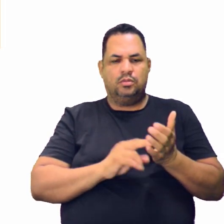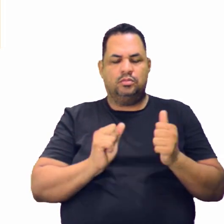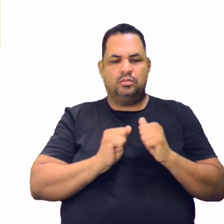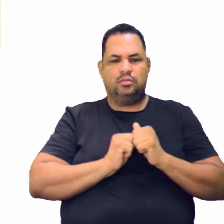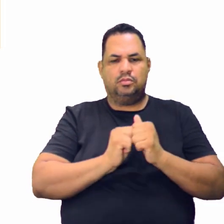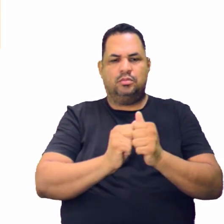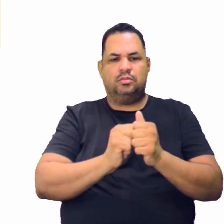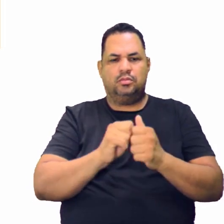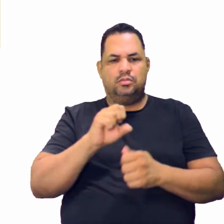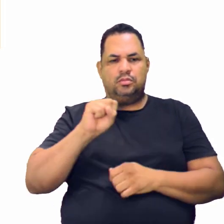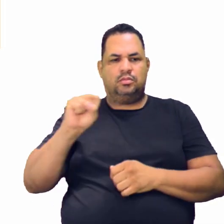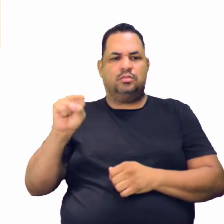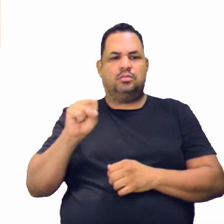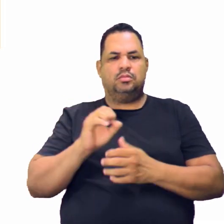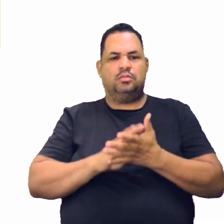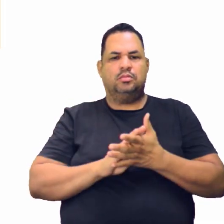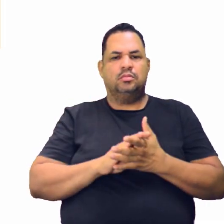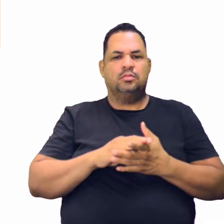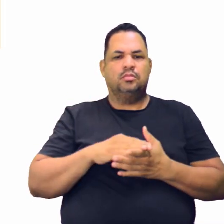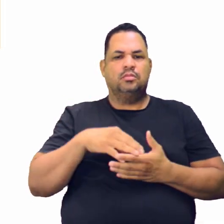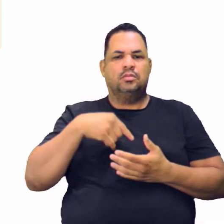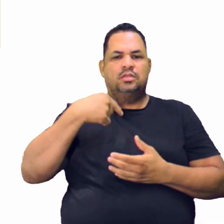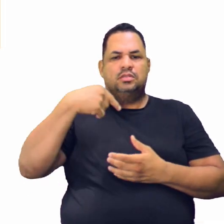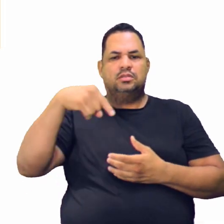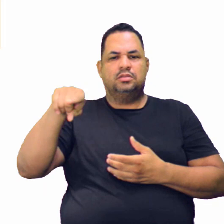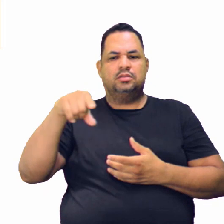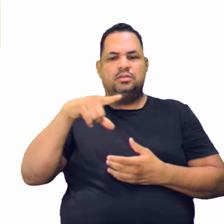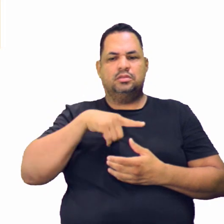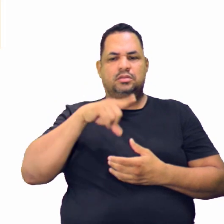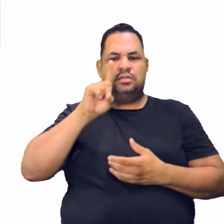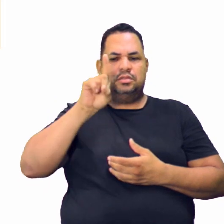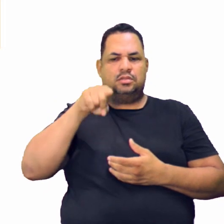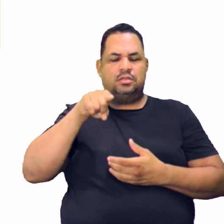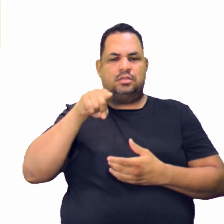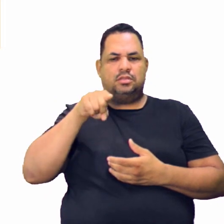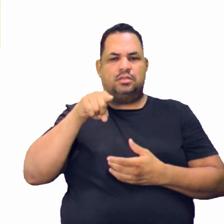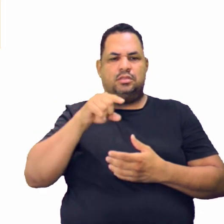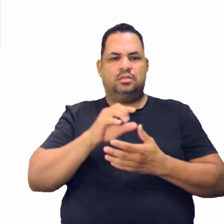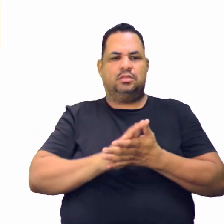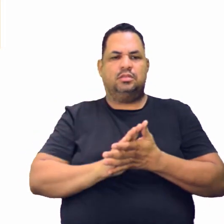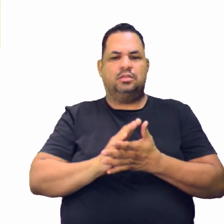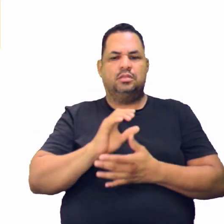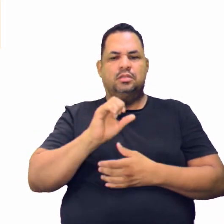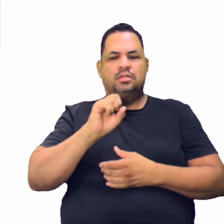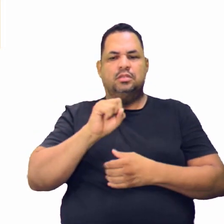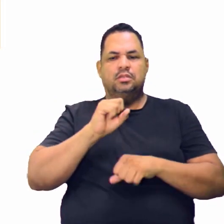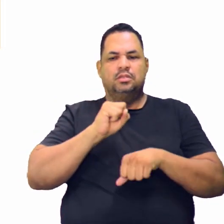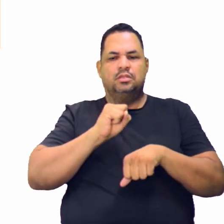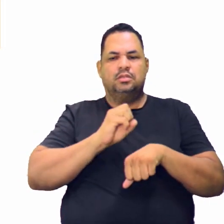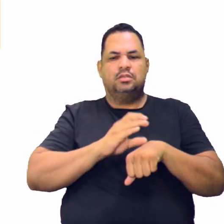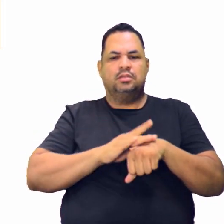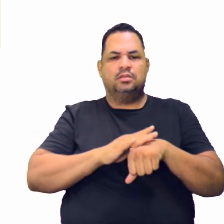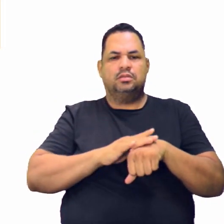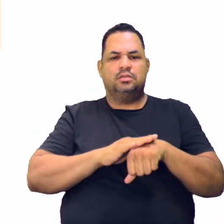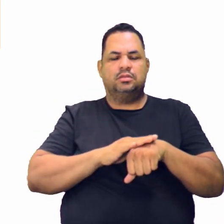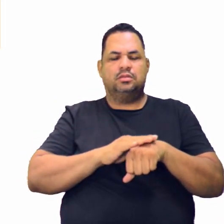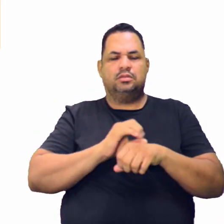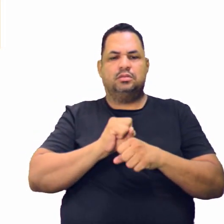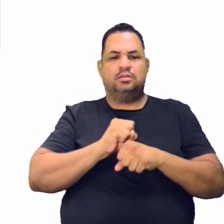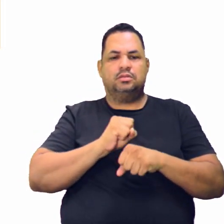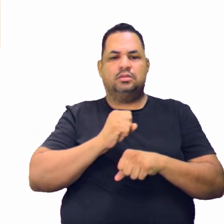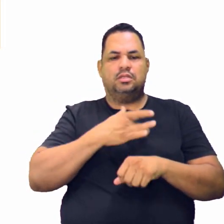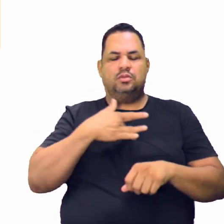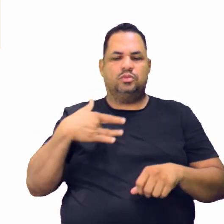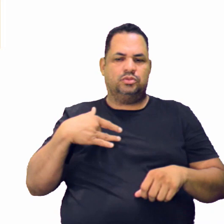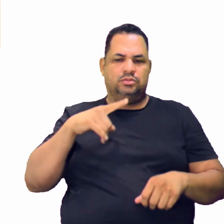do S. Vamos lá, saída tem um acento, né? Saúde tem acento. Mas aí eu falo